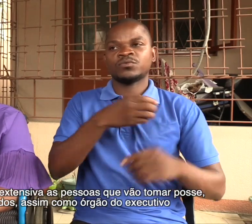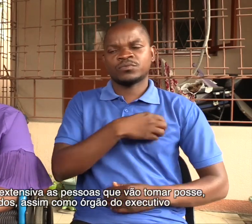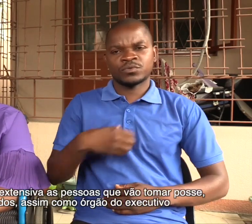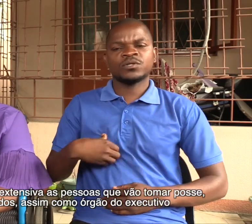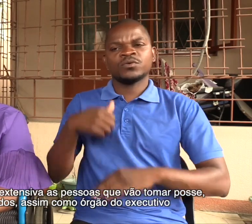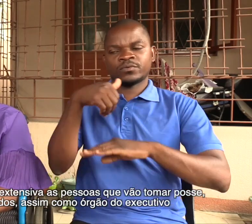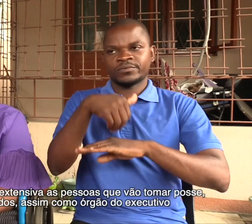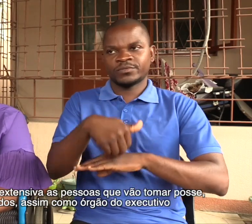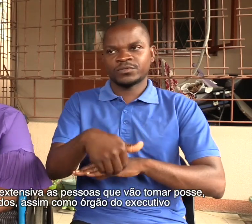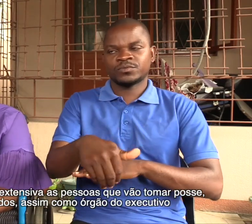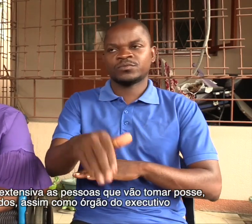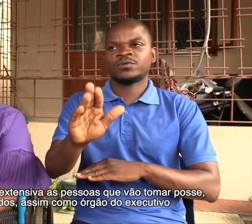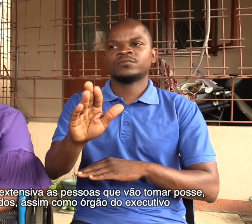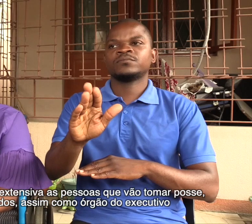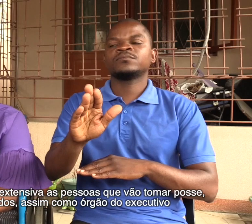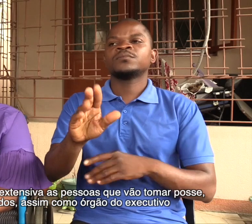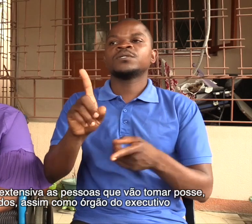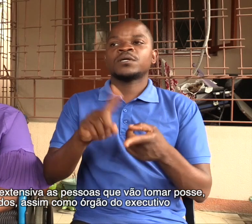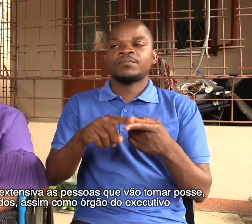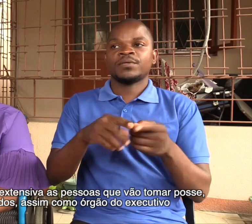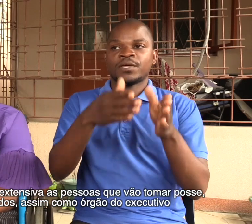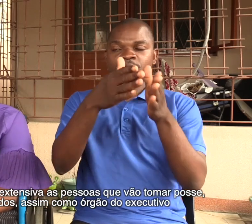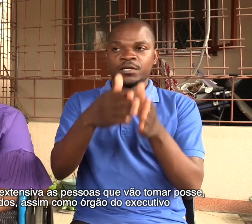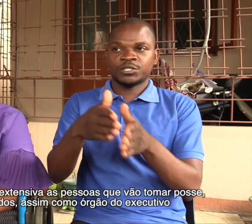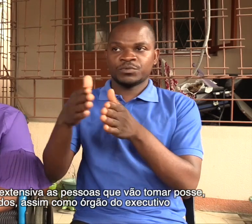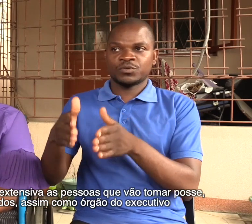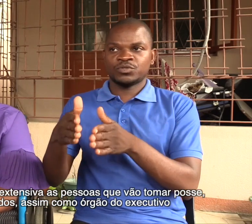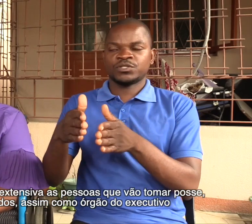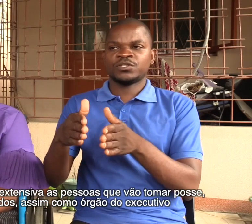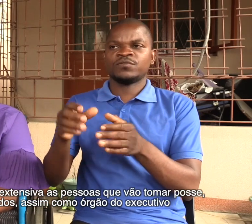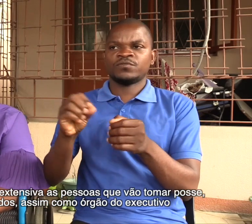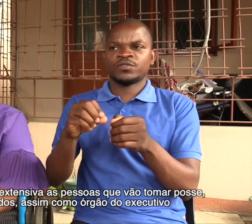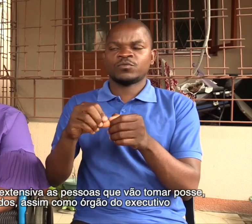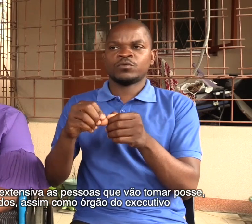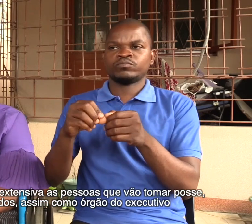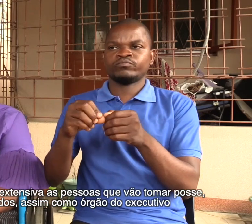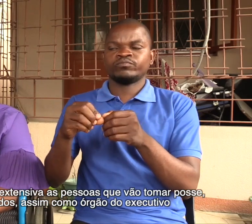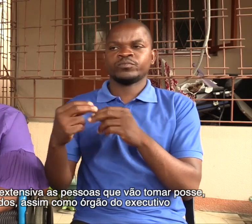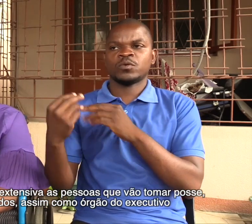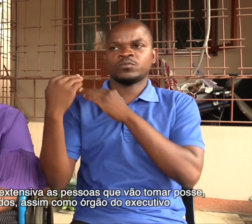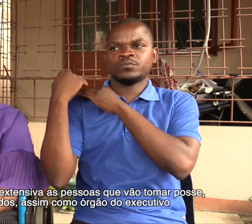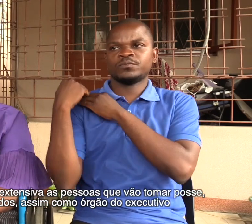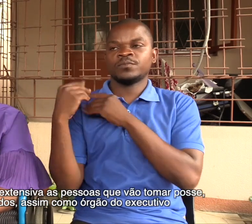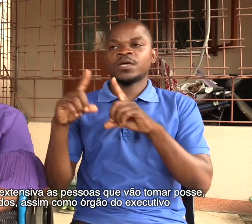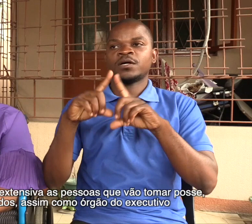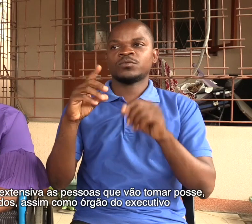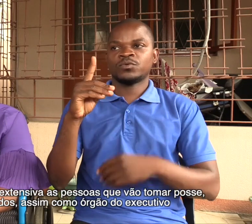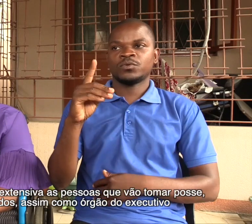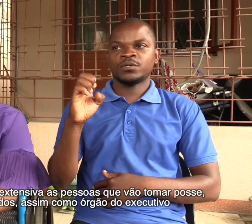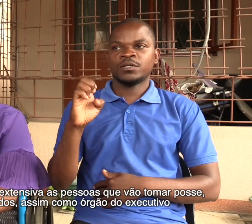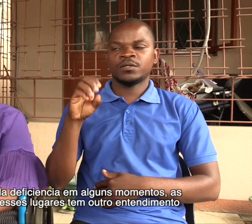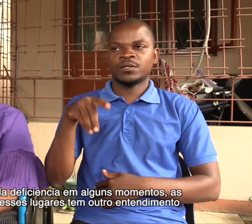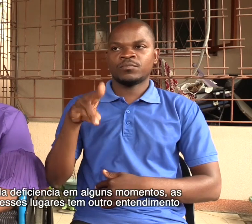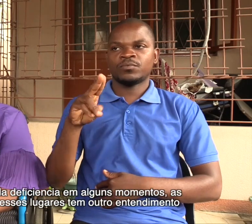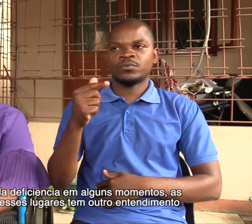extensiva às pessoas que vão tomar posse, tanto como deputados, assim como órgãos do